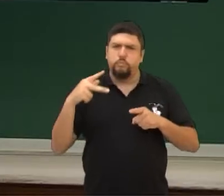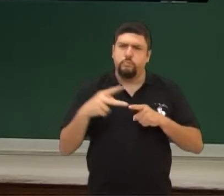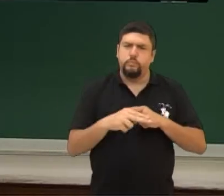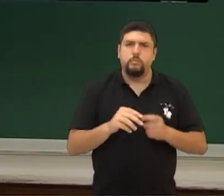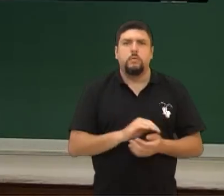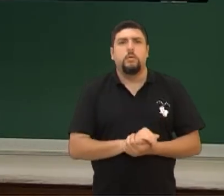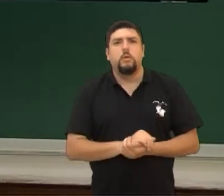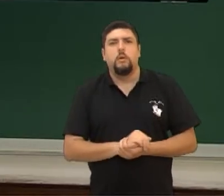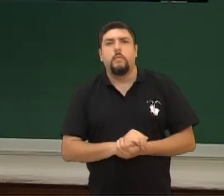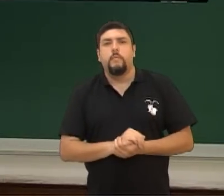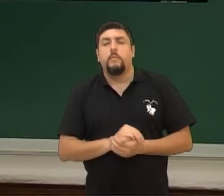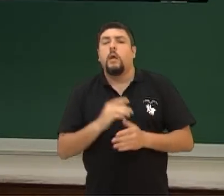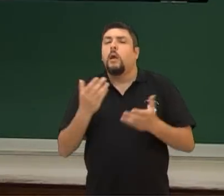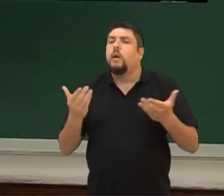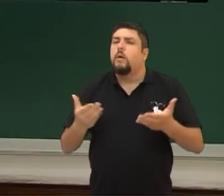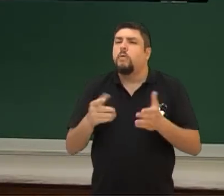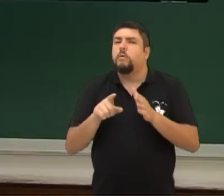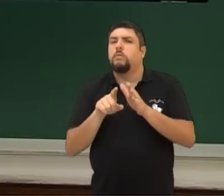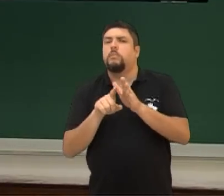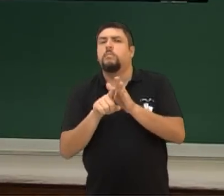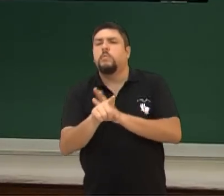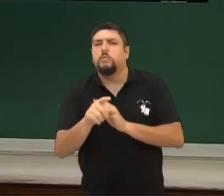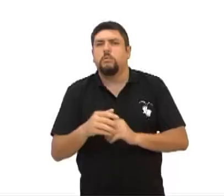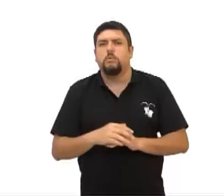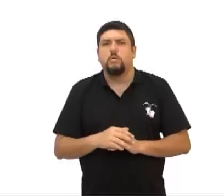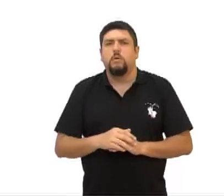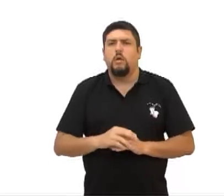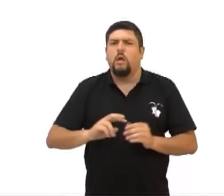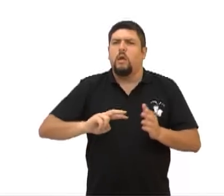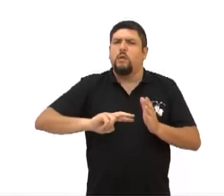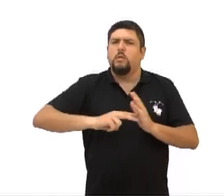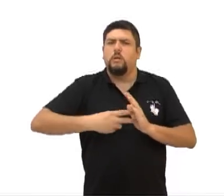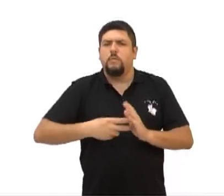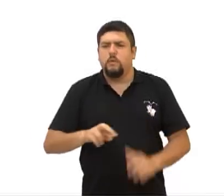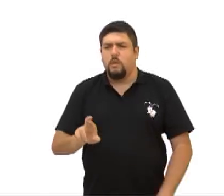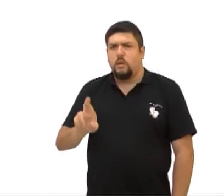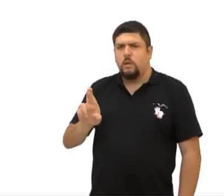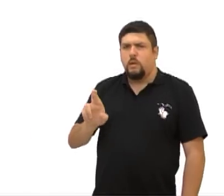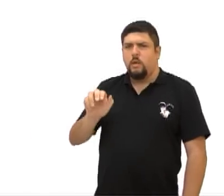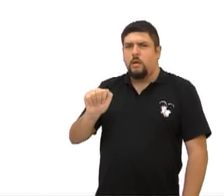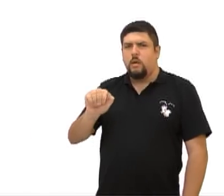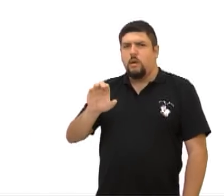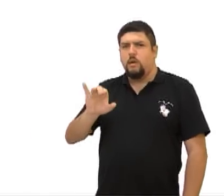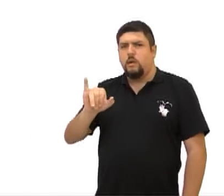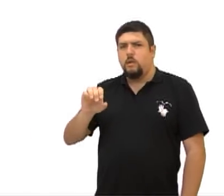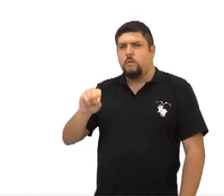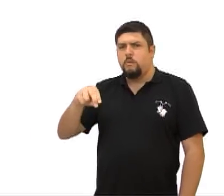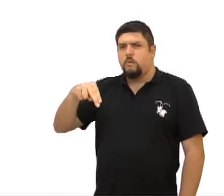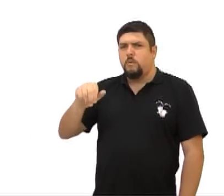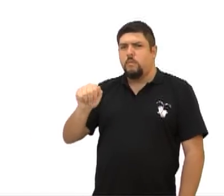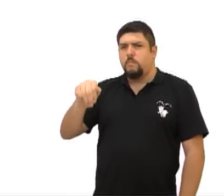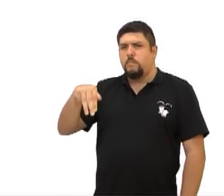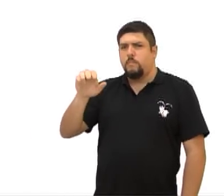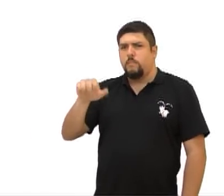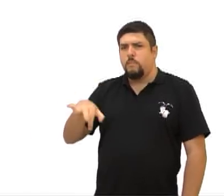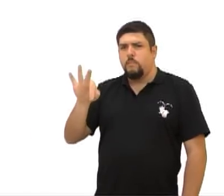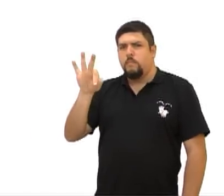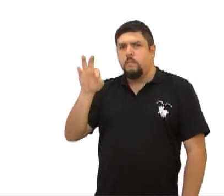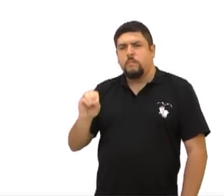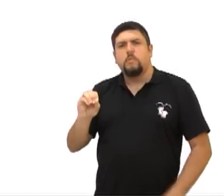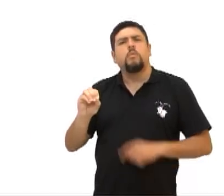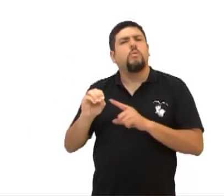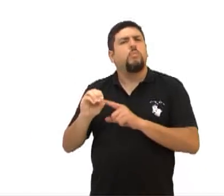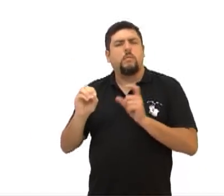quero fazer para você é a seguinte: qual o significado da palavra racionamento utilizada no contexto desse quadro